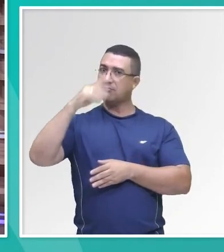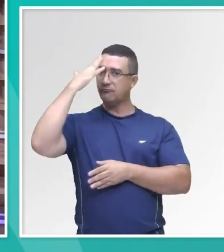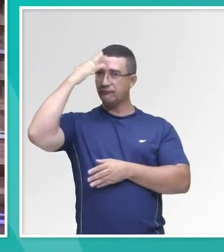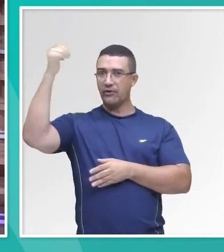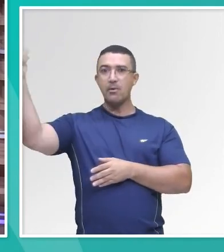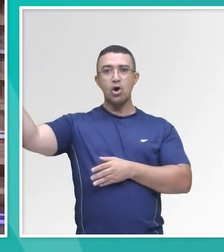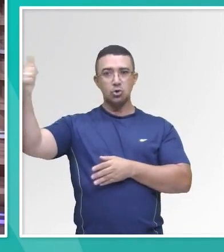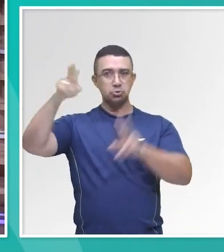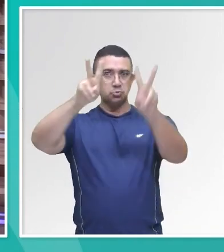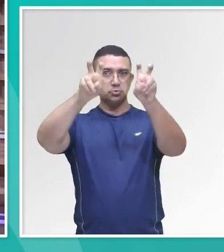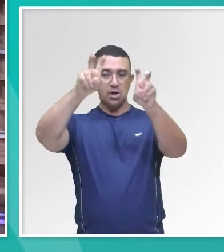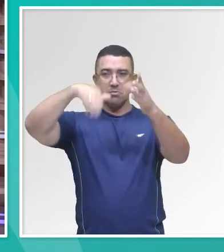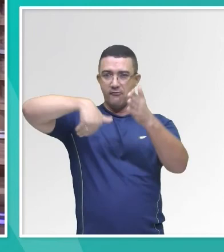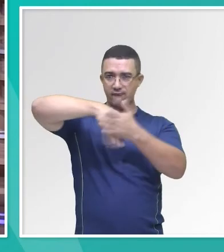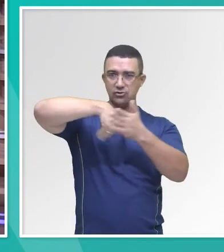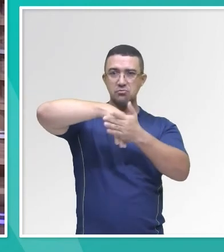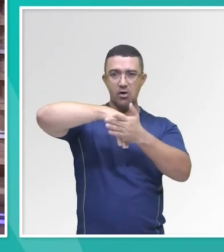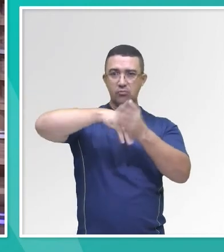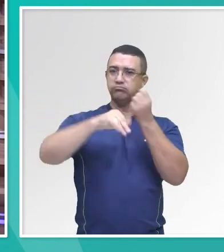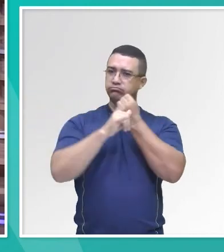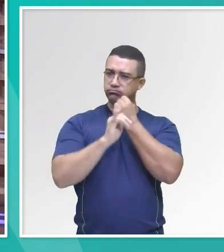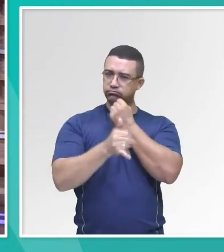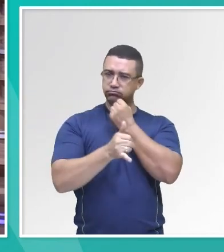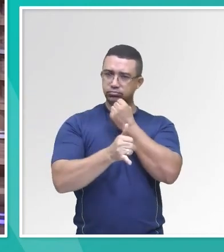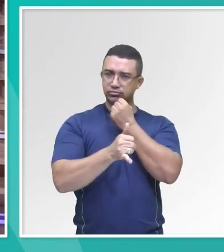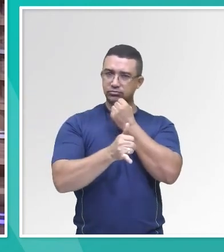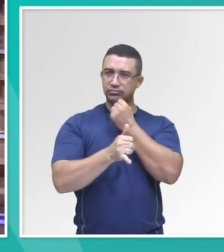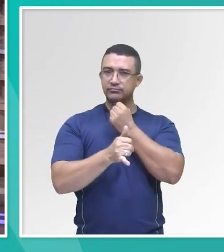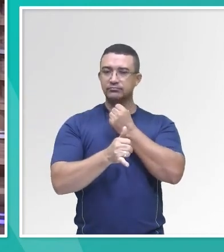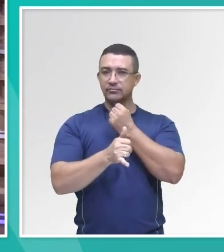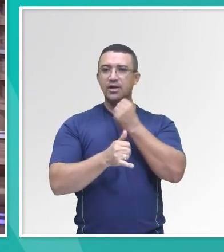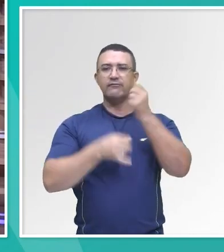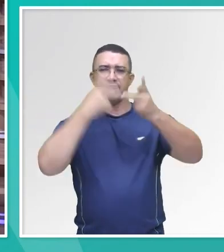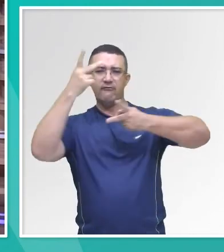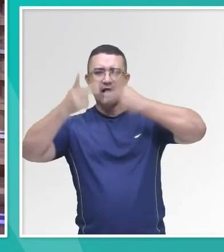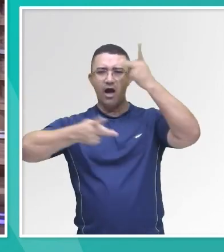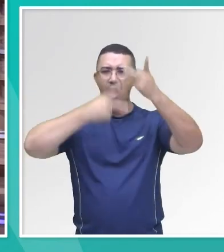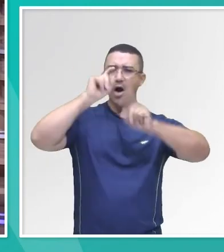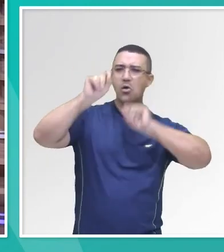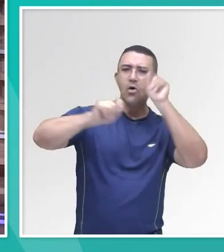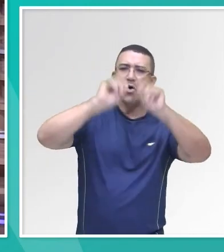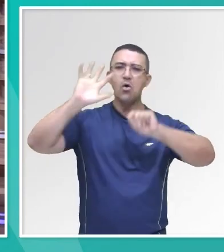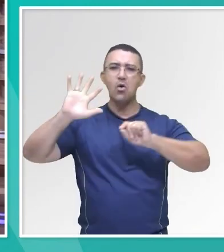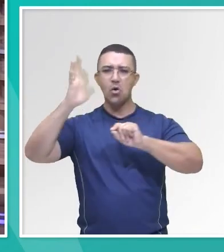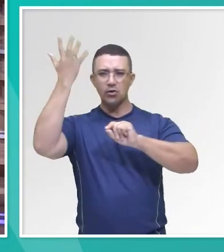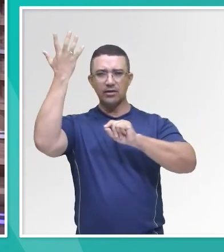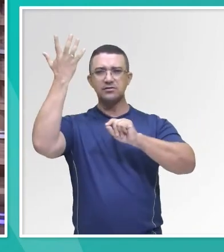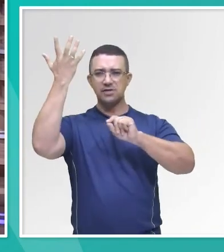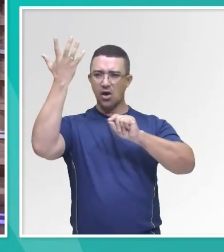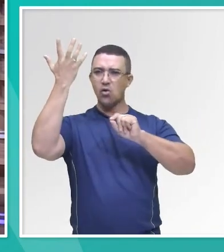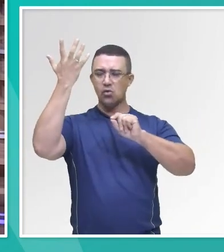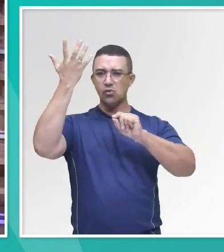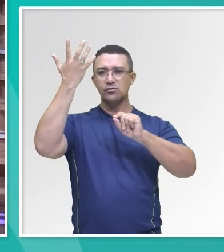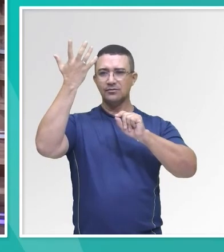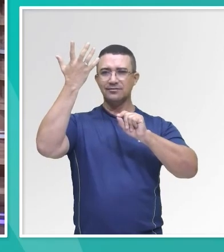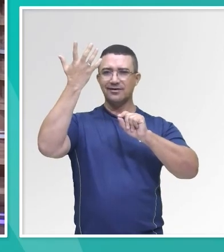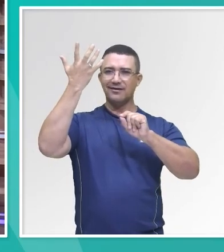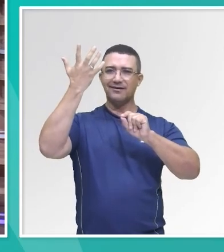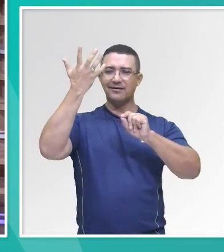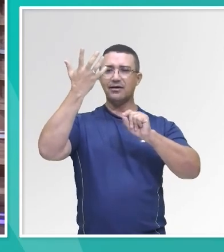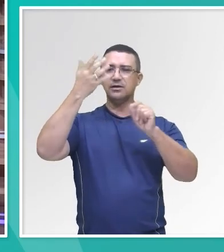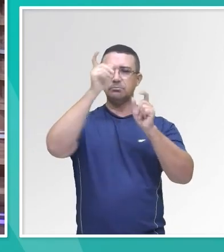assuntos, crônicas sobre um jogo de futebol. Aí ele vai falar como ocorreu a partida, os